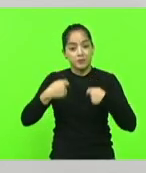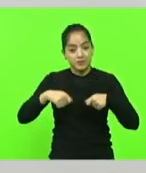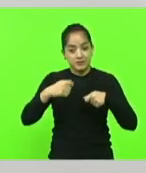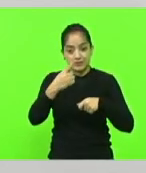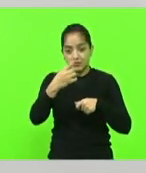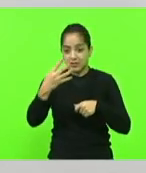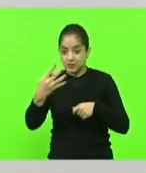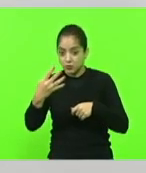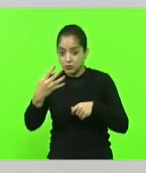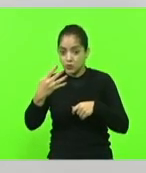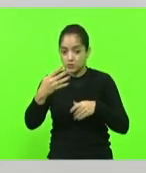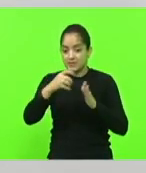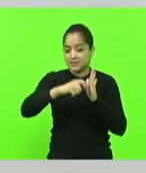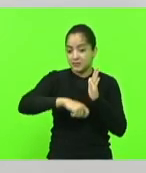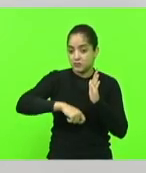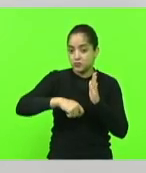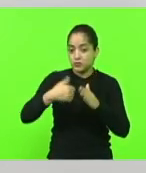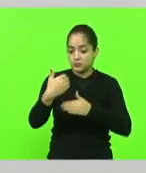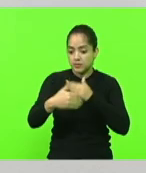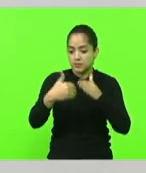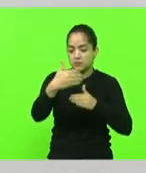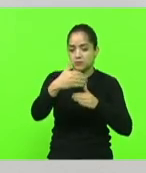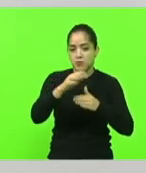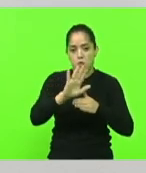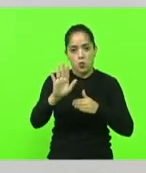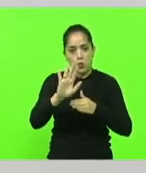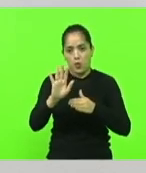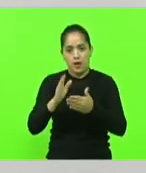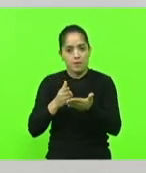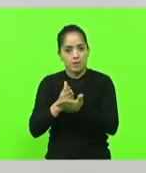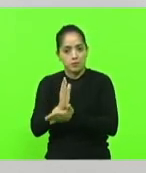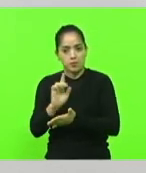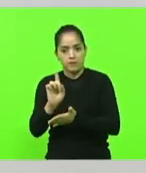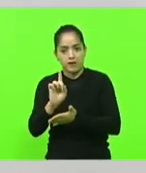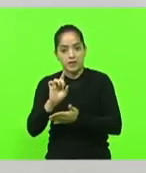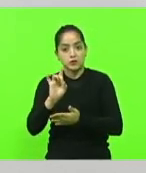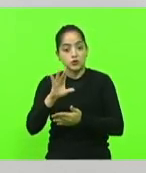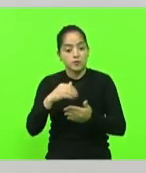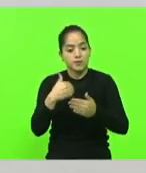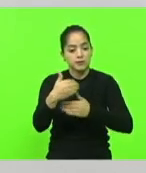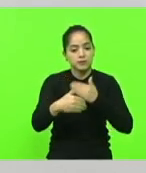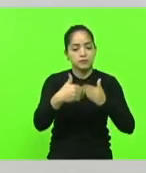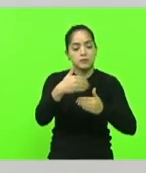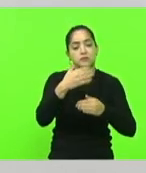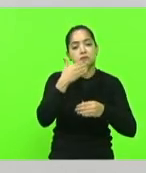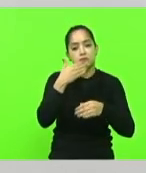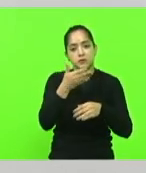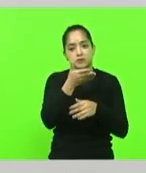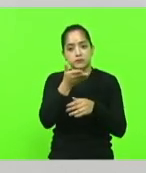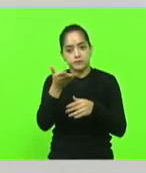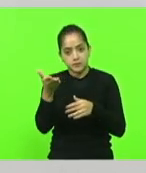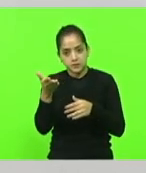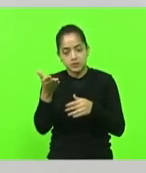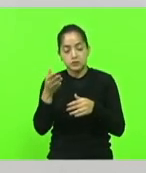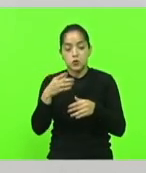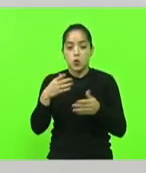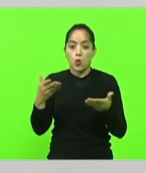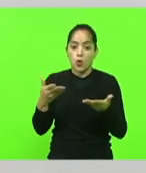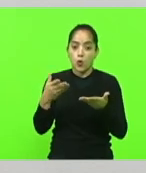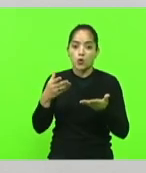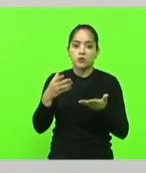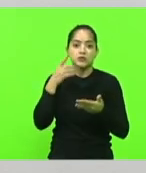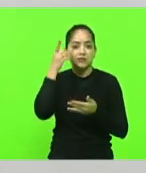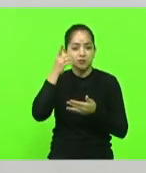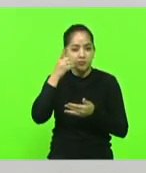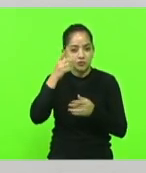ela tramitar, não é para aprovar. Então, eu peço aí que os deputados, hoje só temos dois aqui presentes, né,